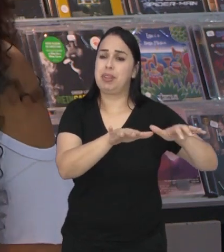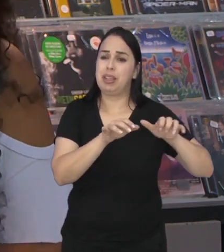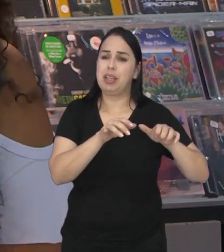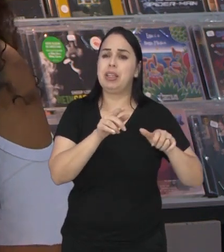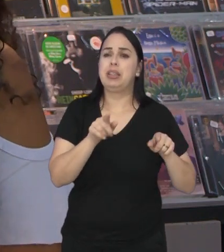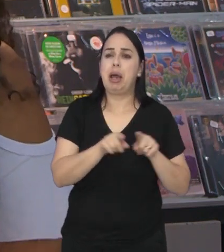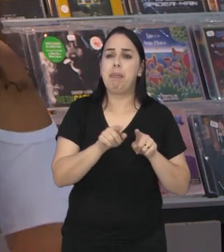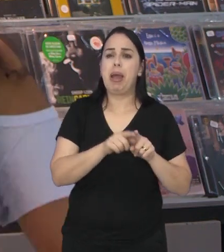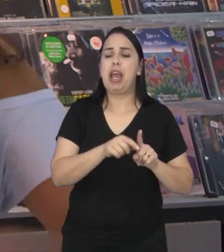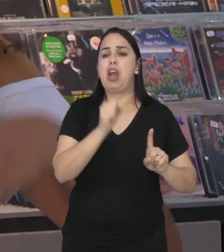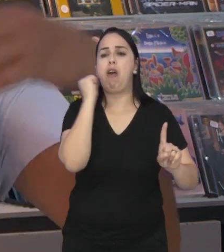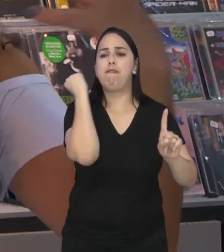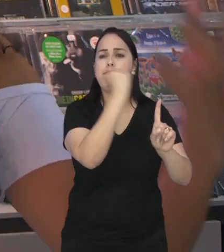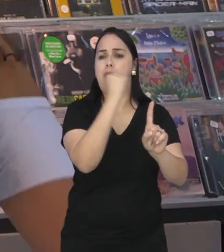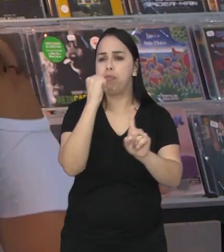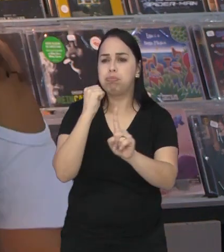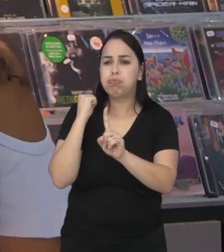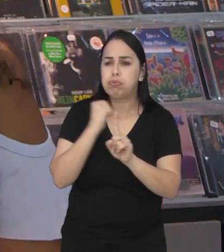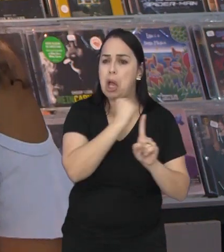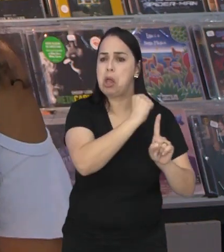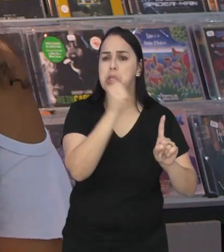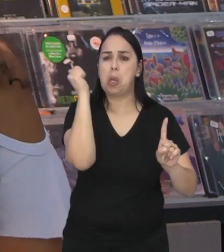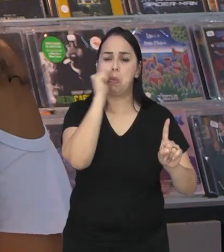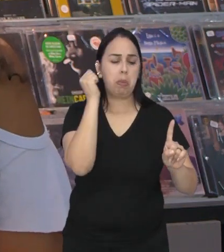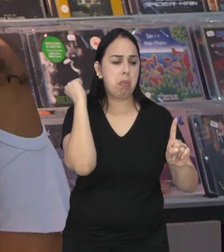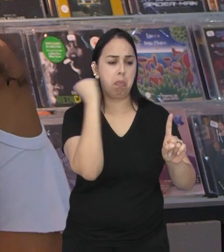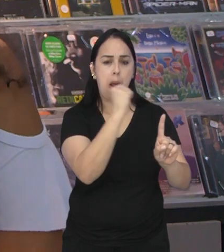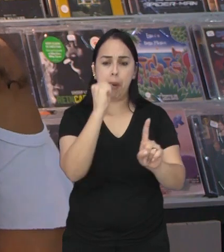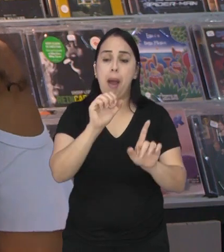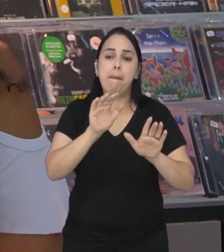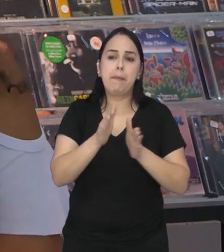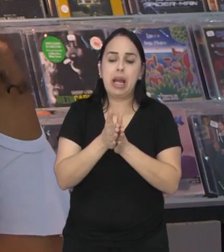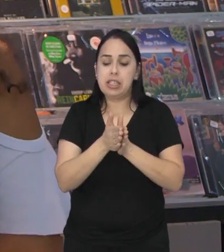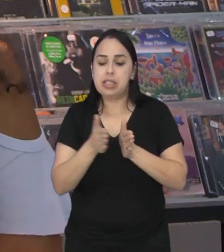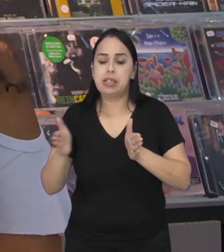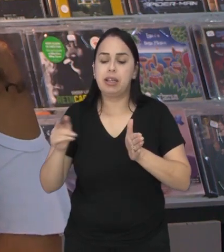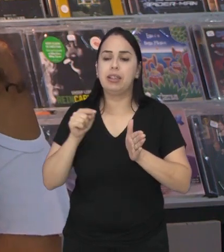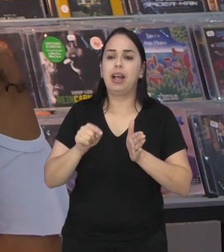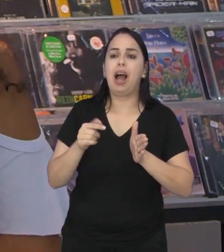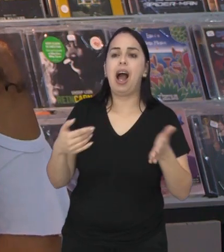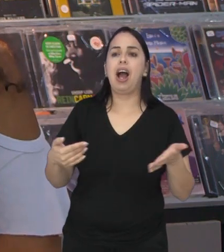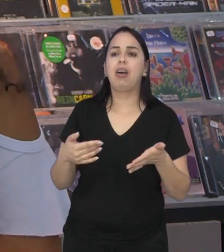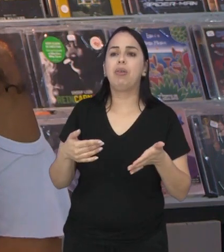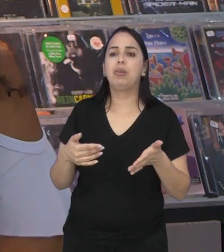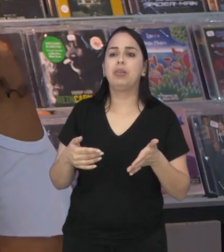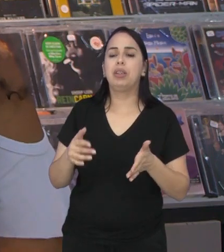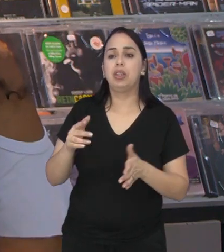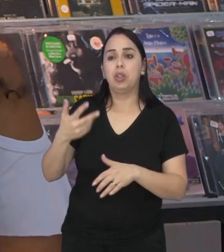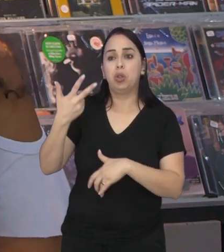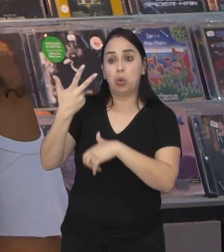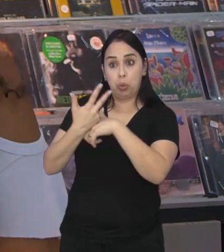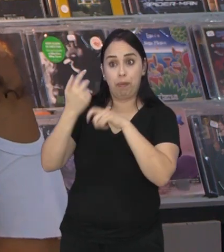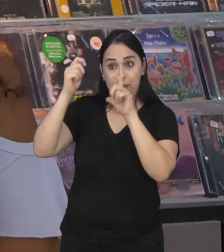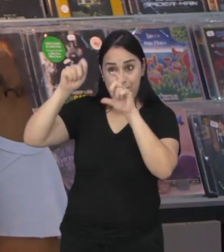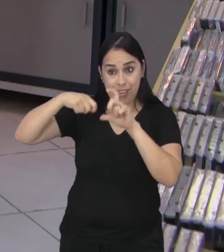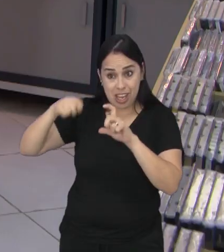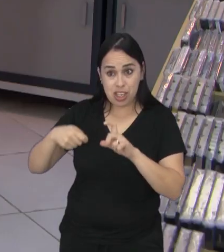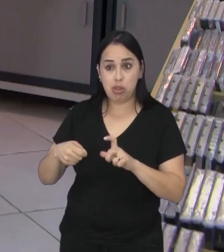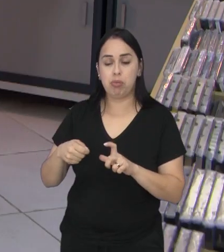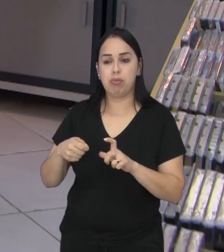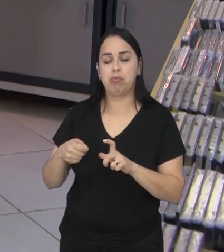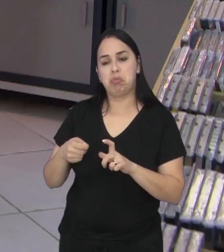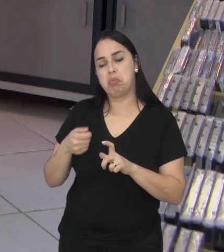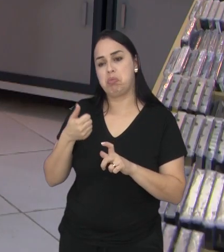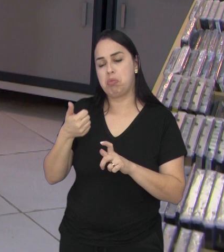do feminicídio, por exemplo, entre outras coisas, mas eu acredito que essa coisa do audiovisual mesmo, né, essa coisa